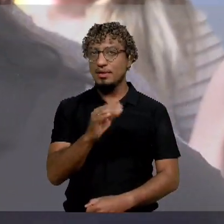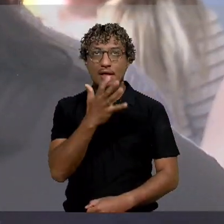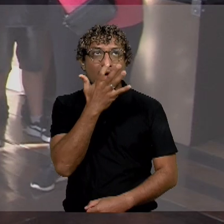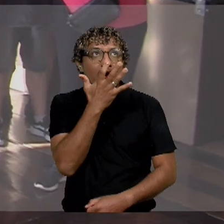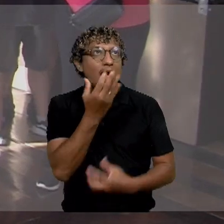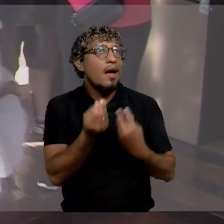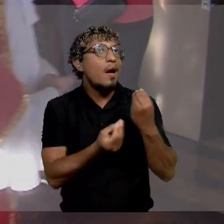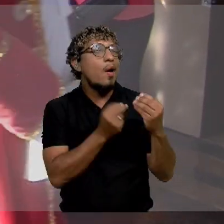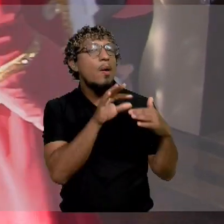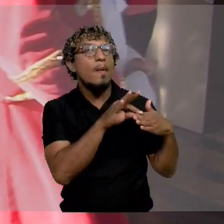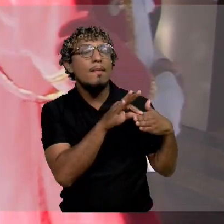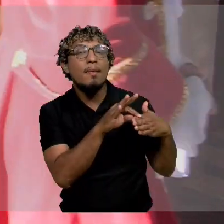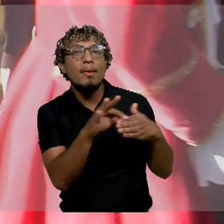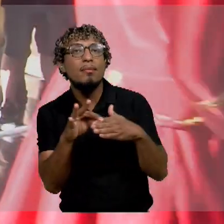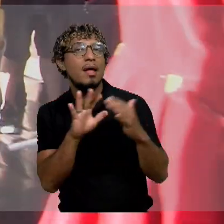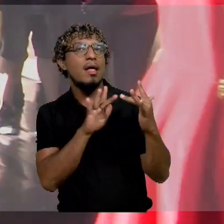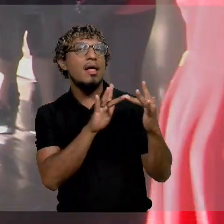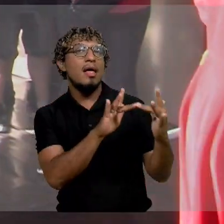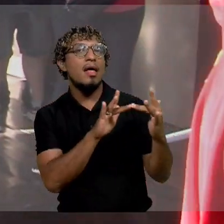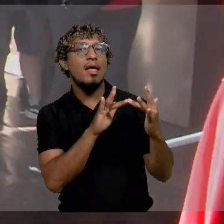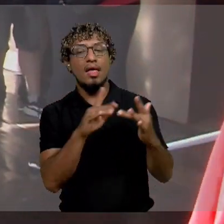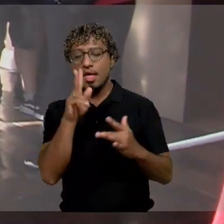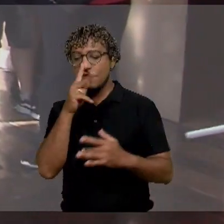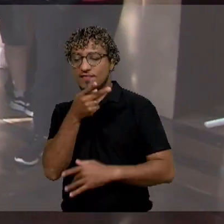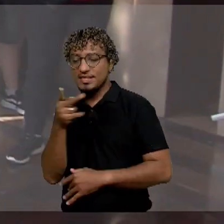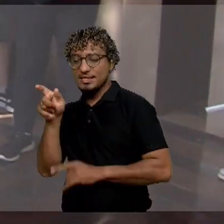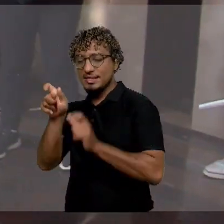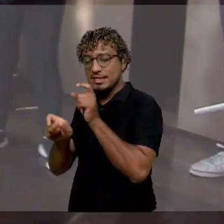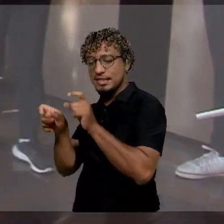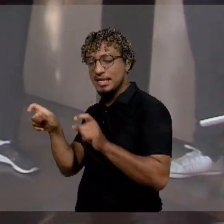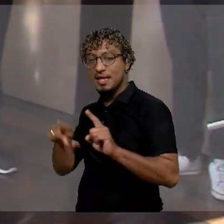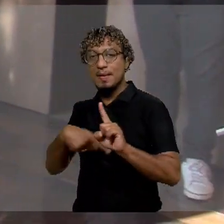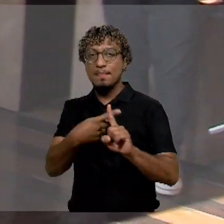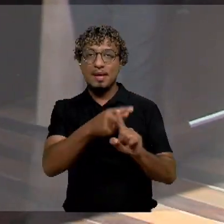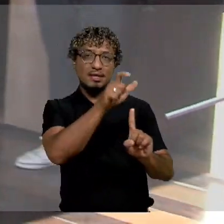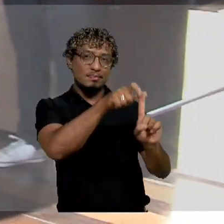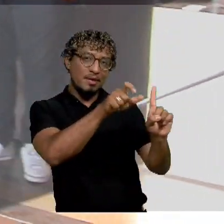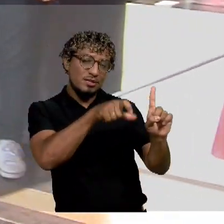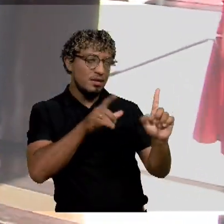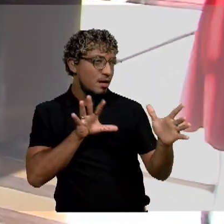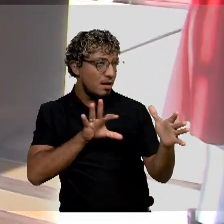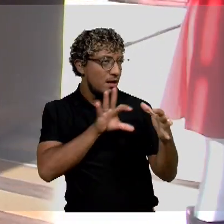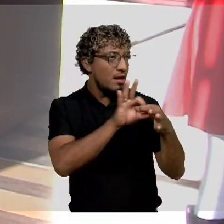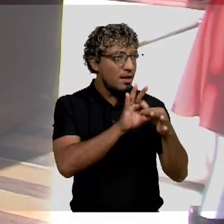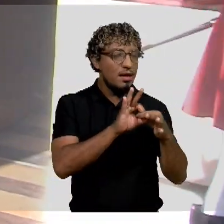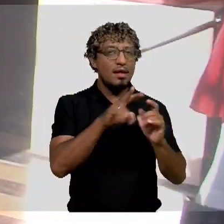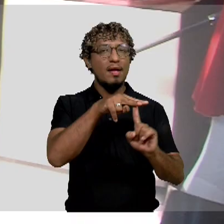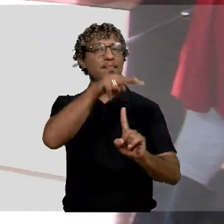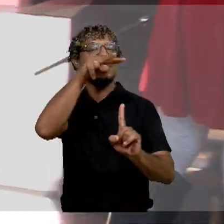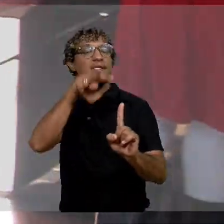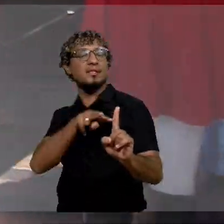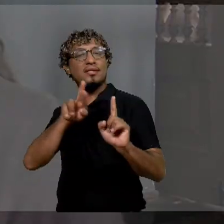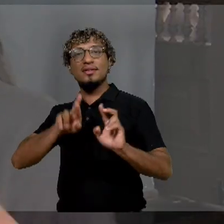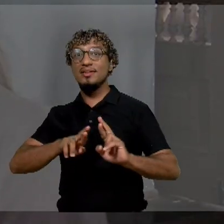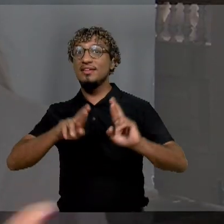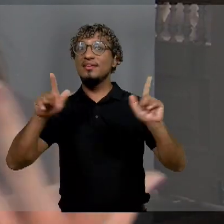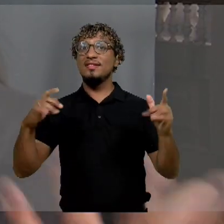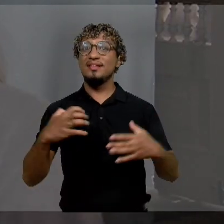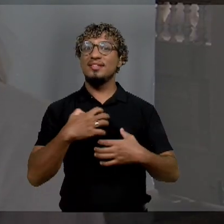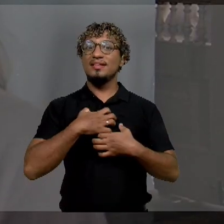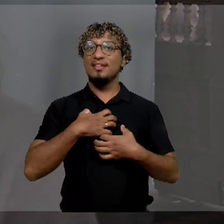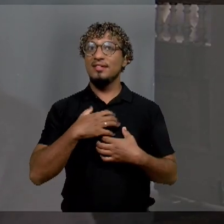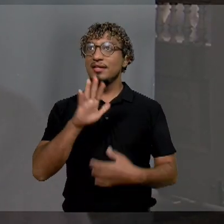realizado. A interação direta entre visitantes e personagens deu uma perspectiva diferente para quem estava por lá.